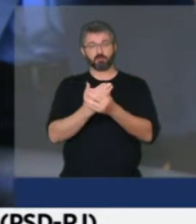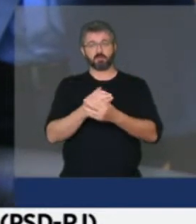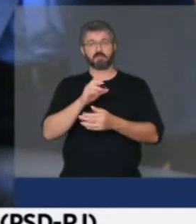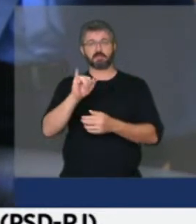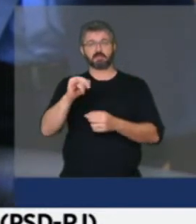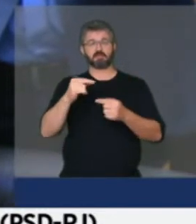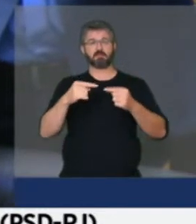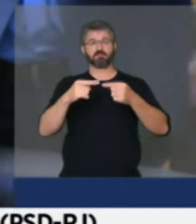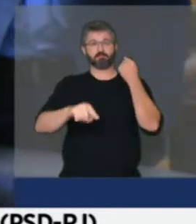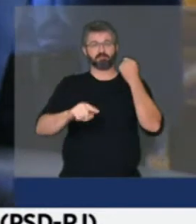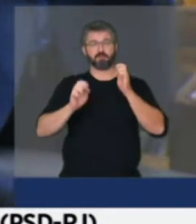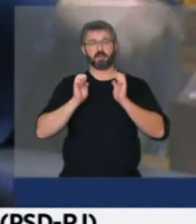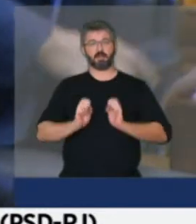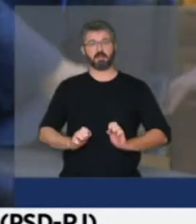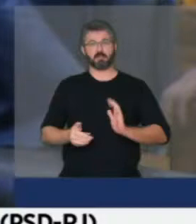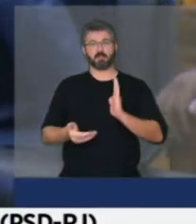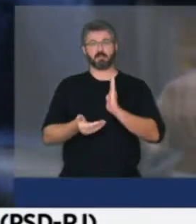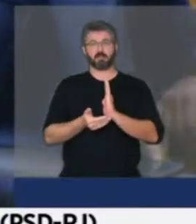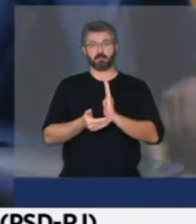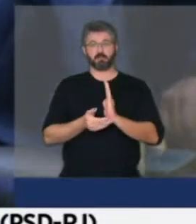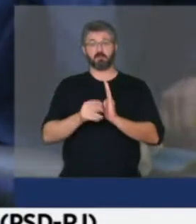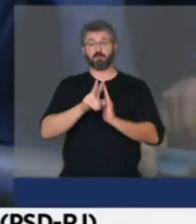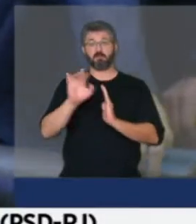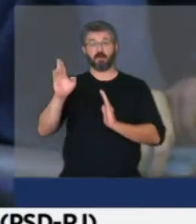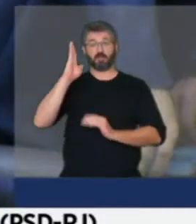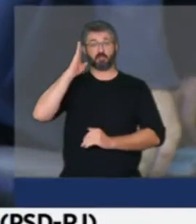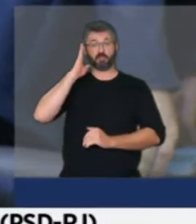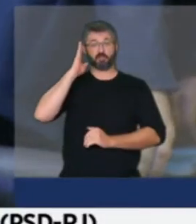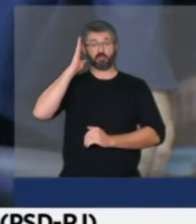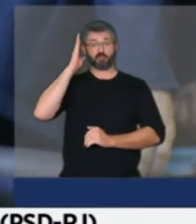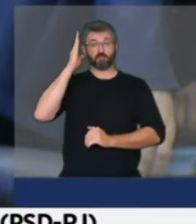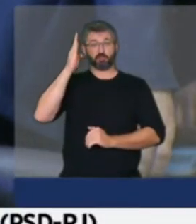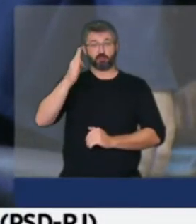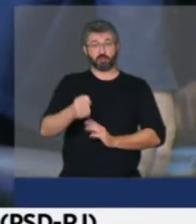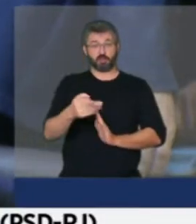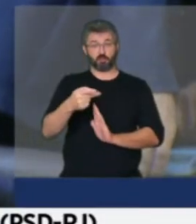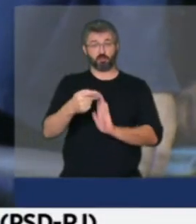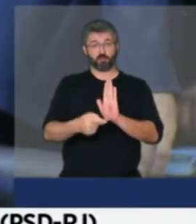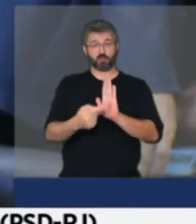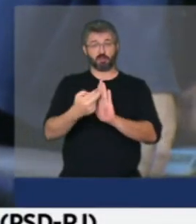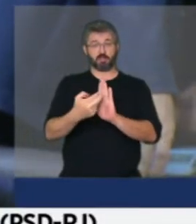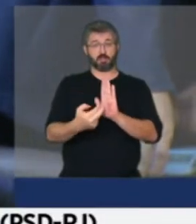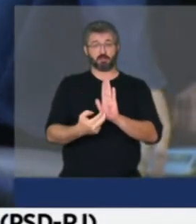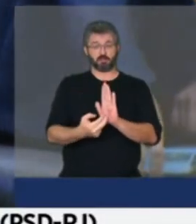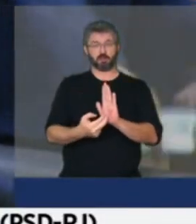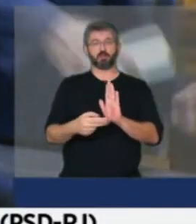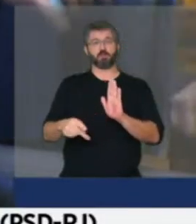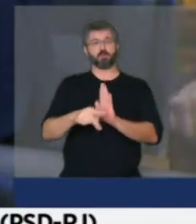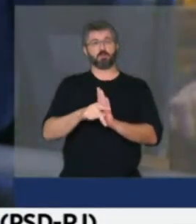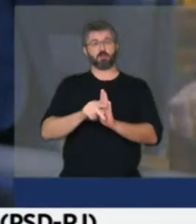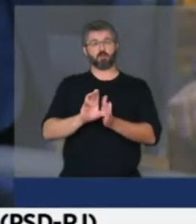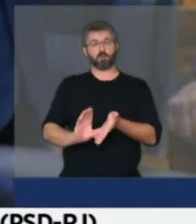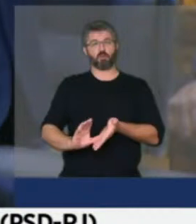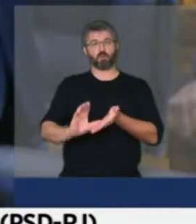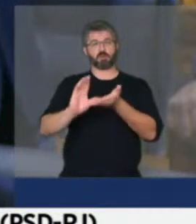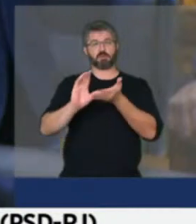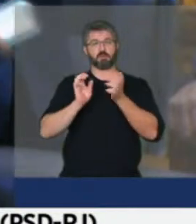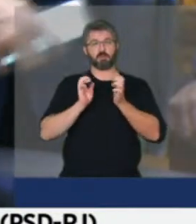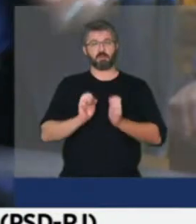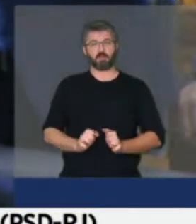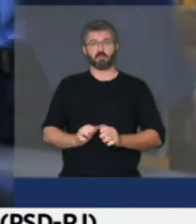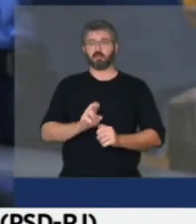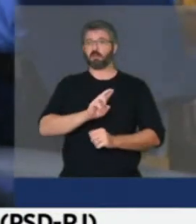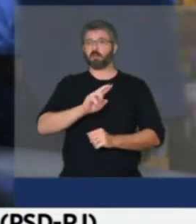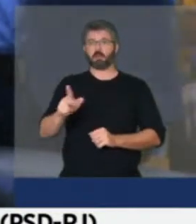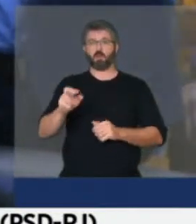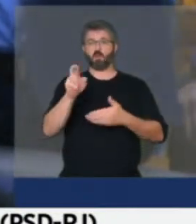parlamentar recairá exclusivamente sobre o projeto de resolução oferecido pelo Conselho de Ética e não sobre o